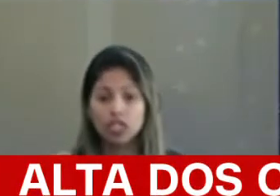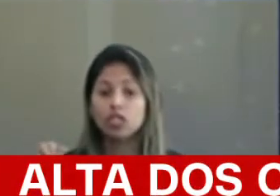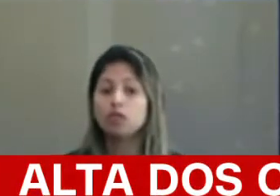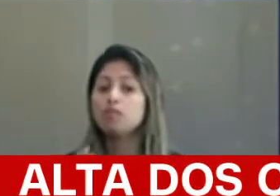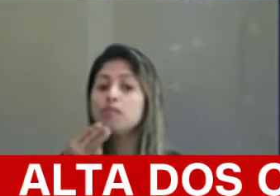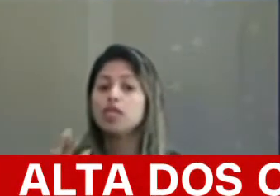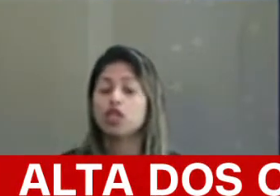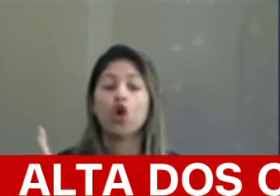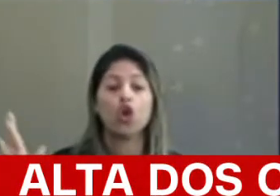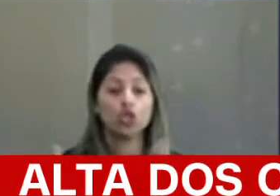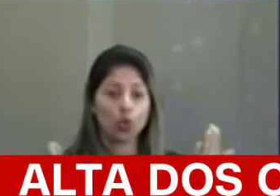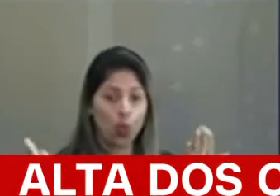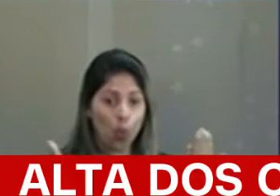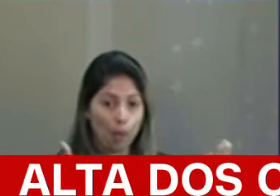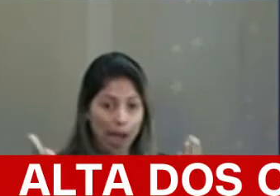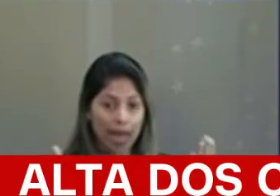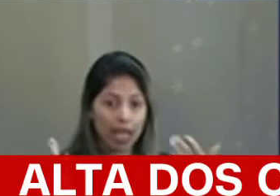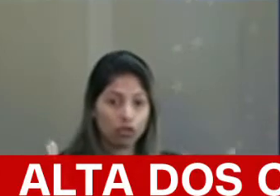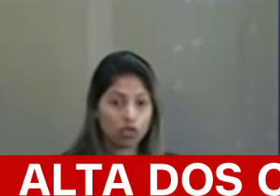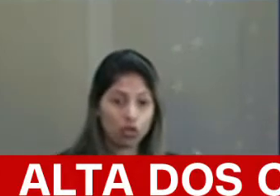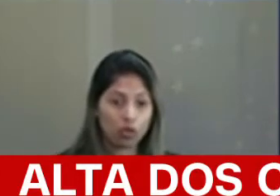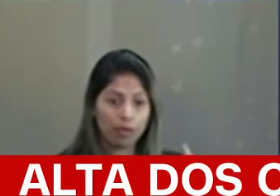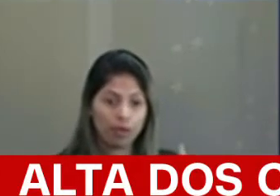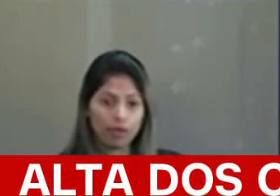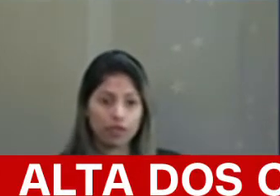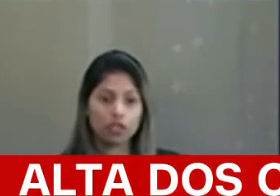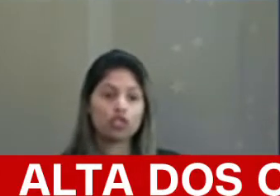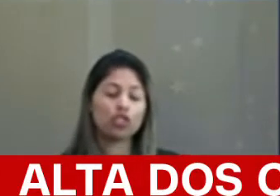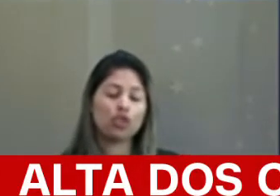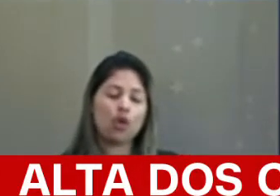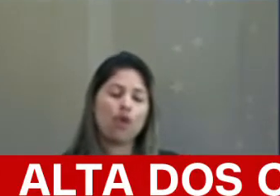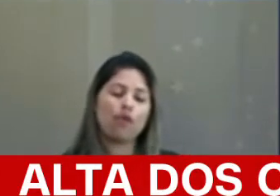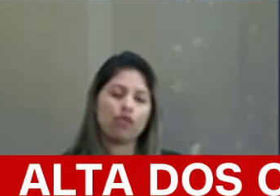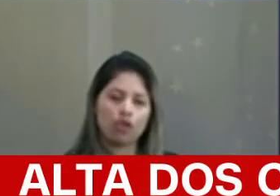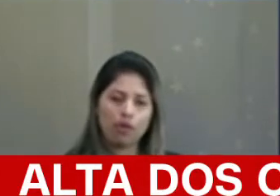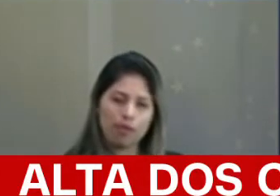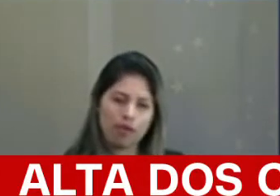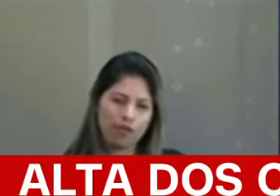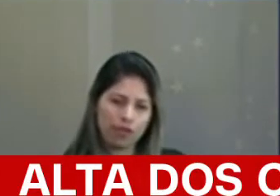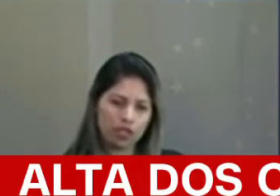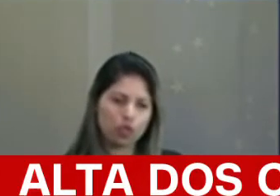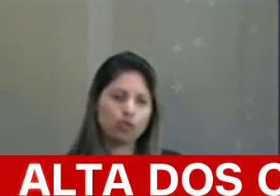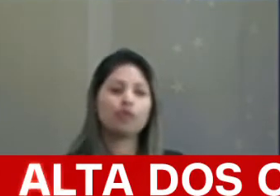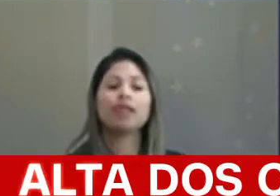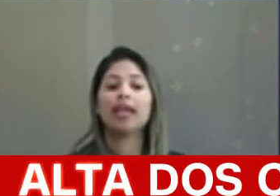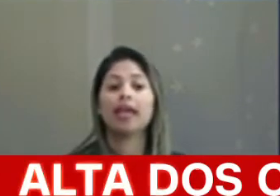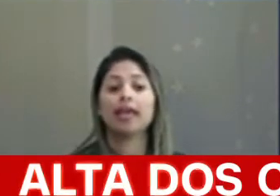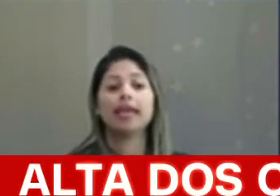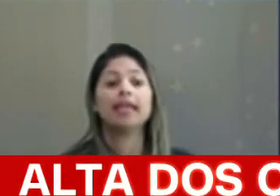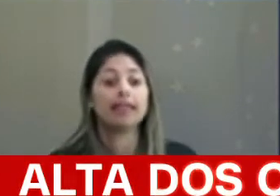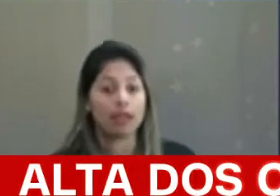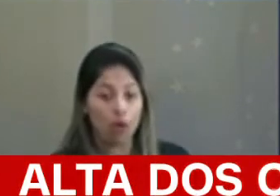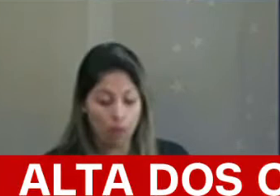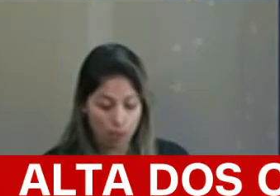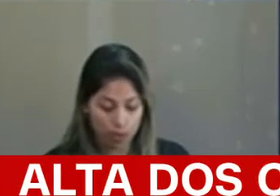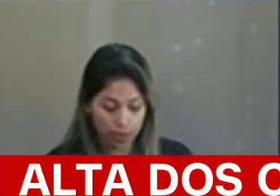22 com 21. Mesmo quando considerada a estimativa da